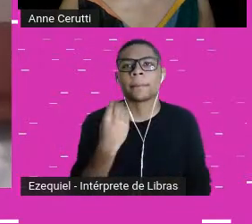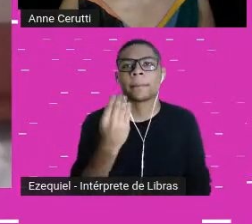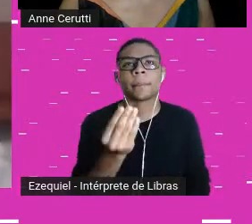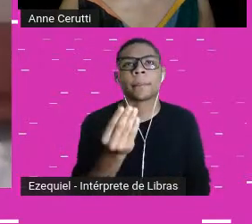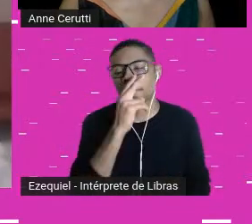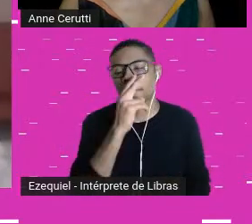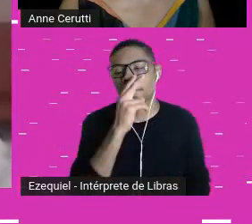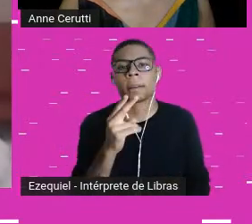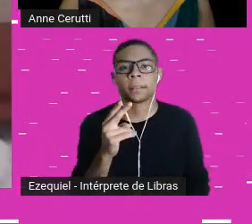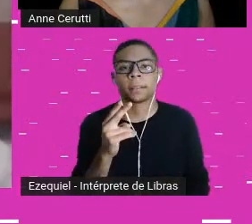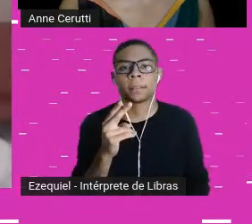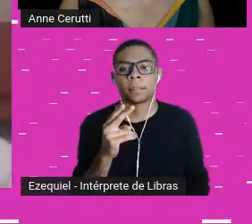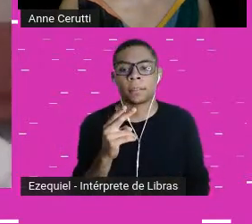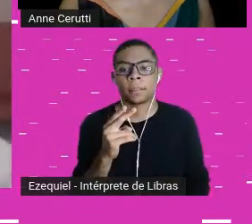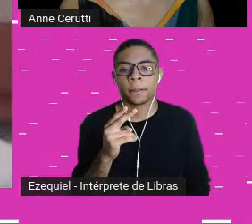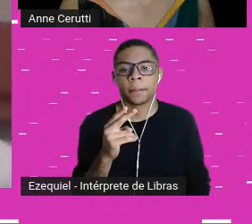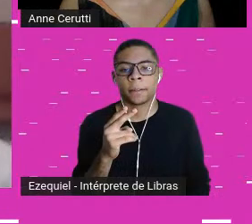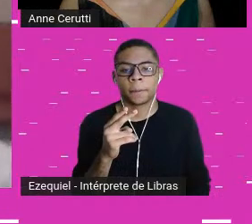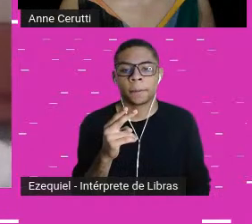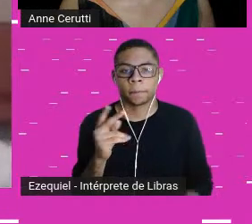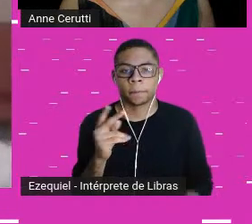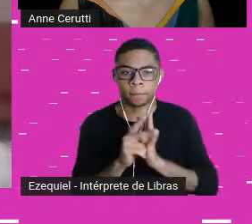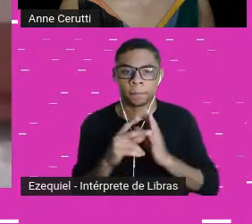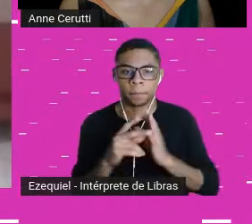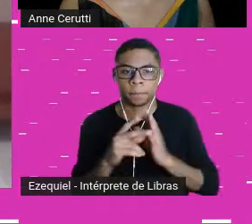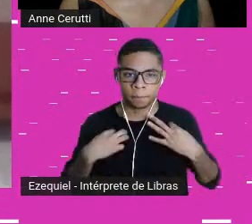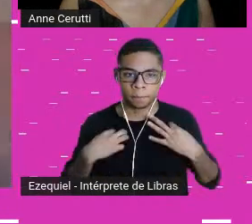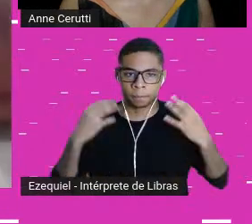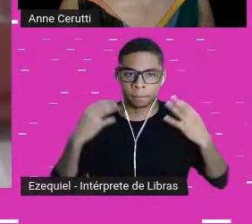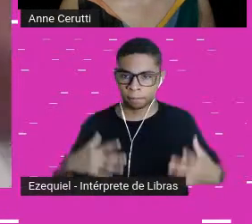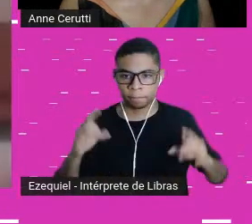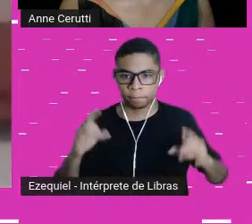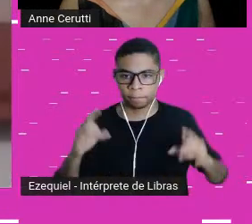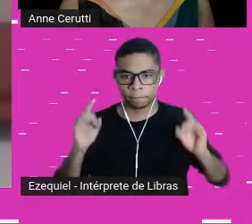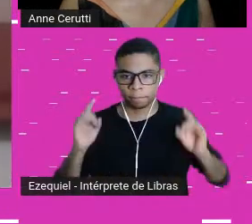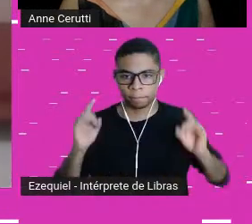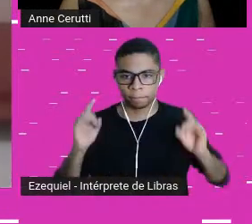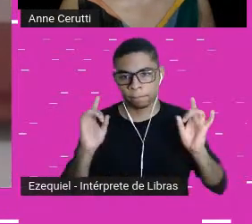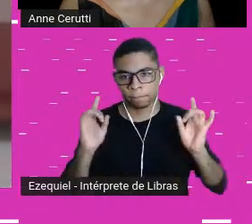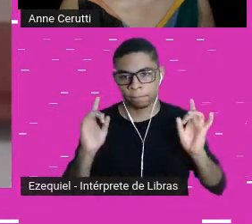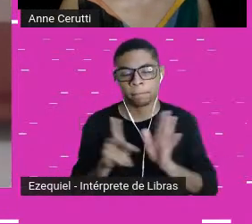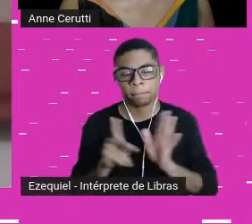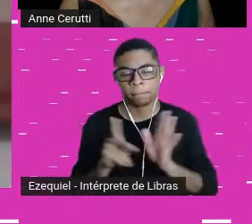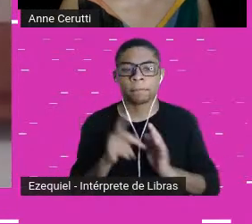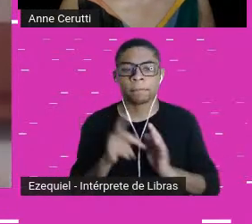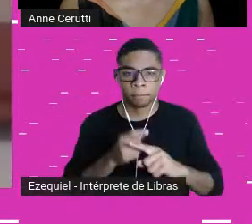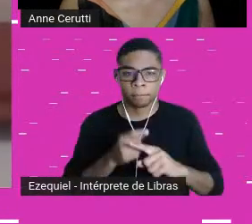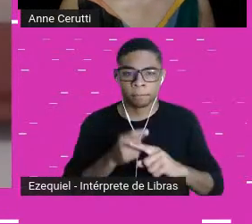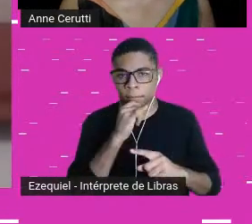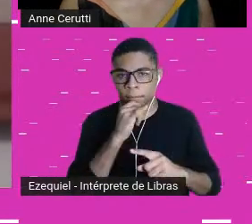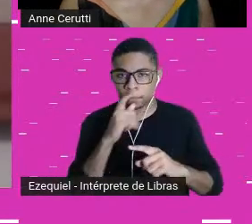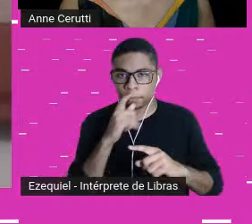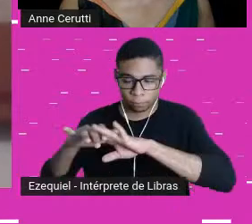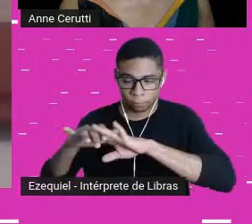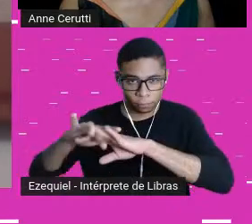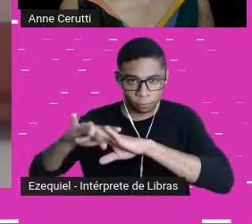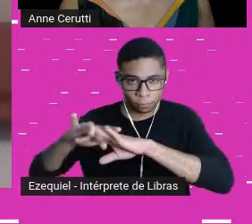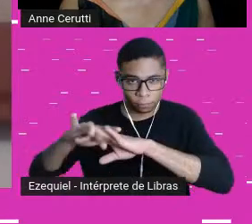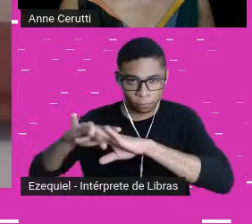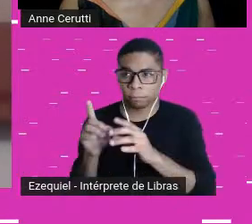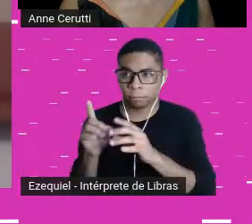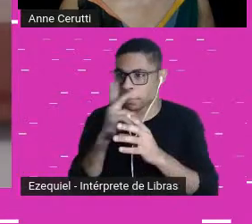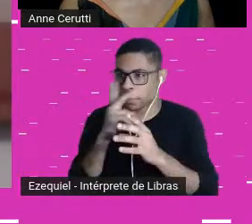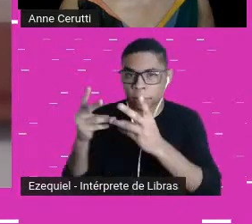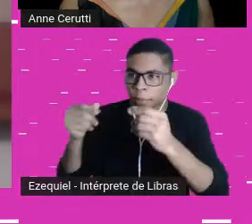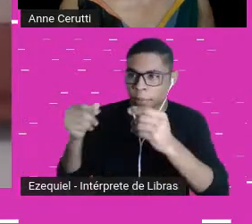especial, né. Porque esses fios que iam derretendo, parecia que estavam mesmo assim, pingando, né? Não sei, era um